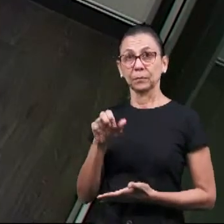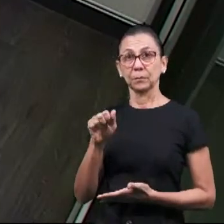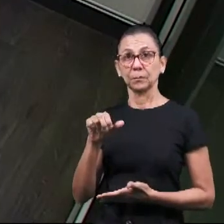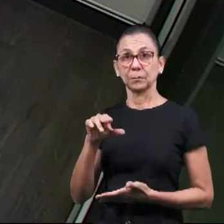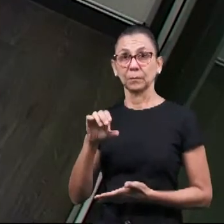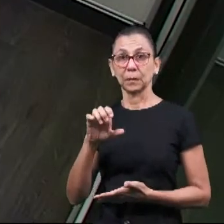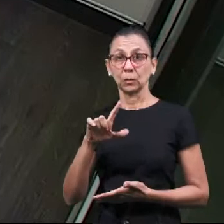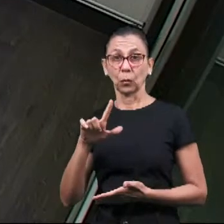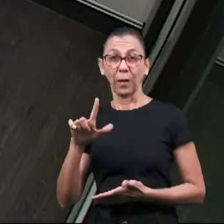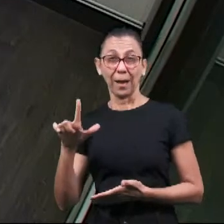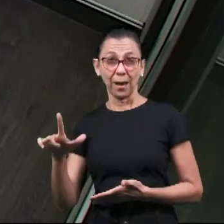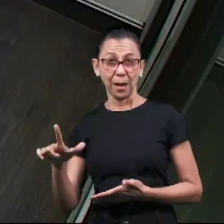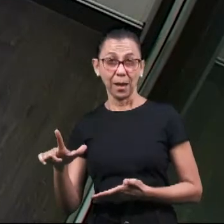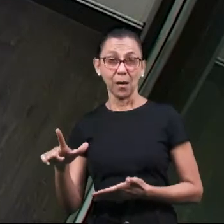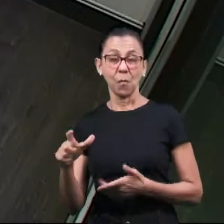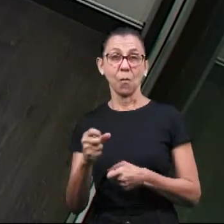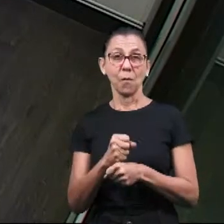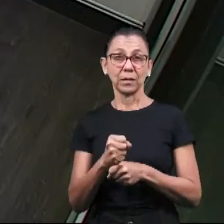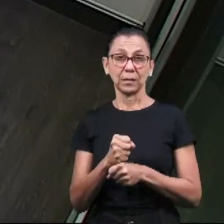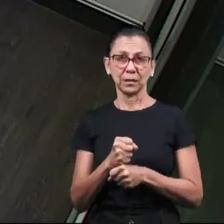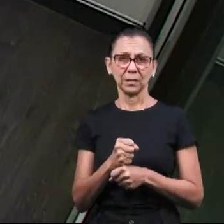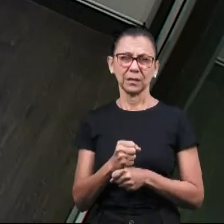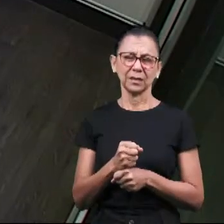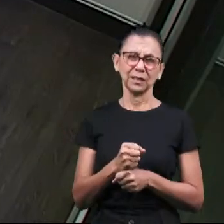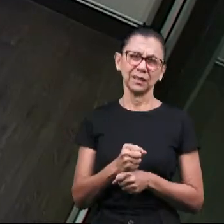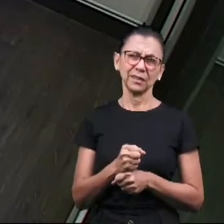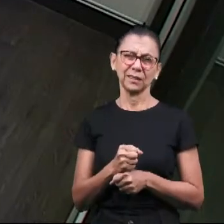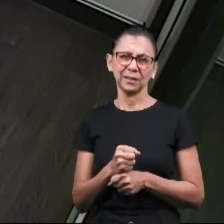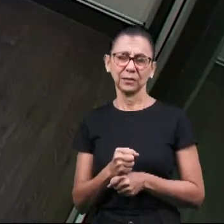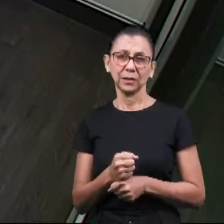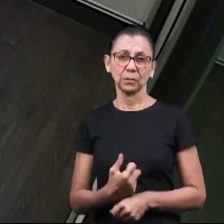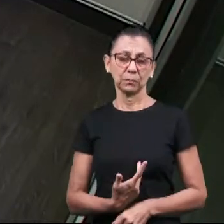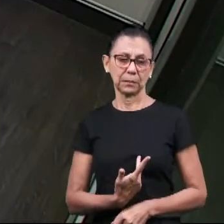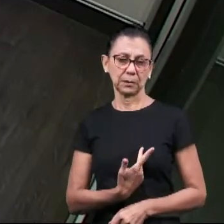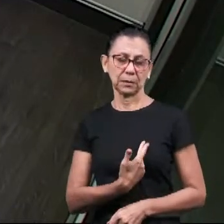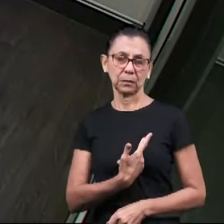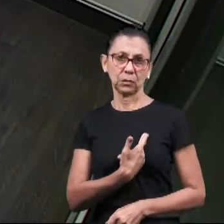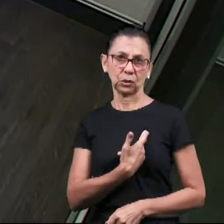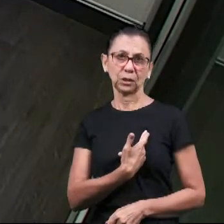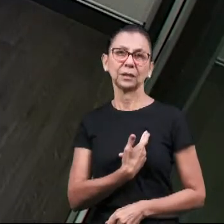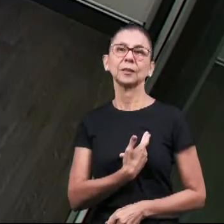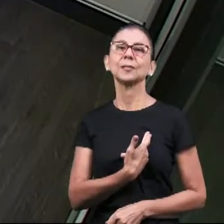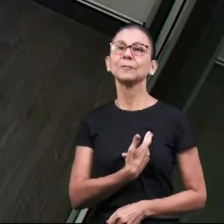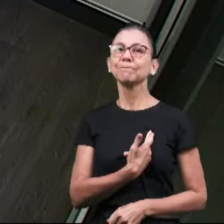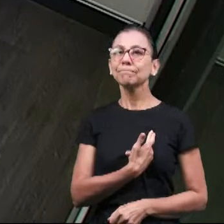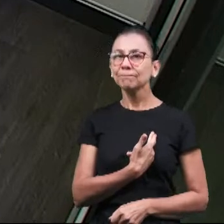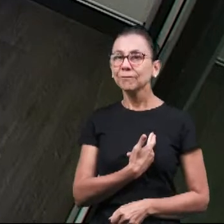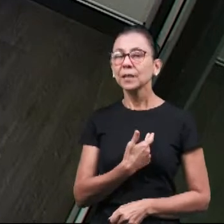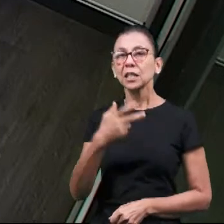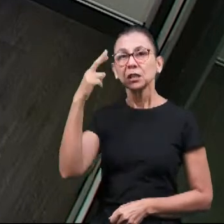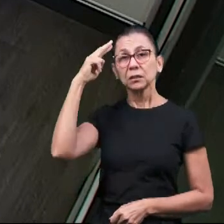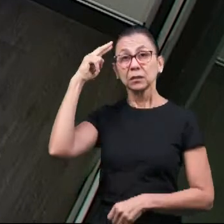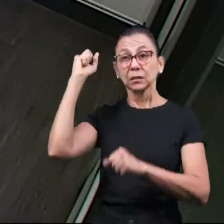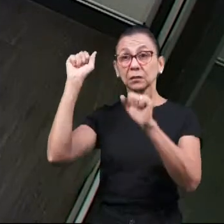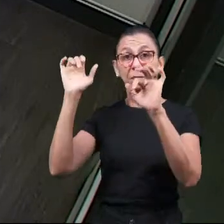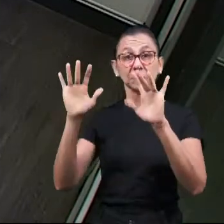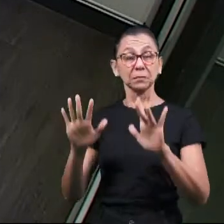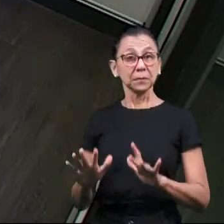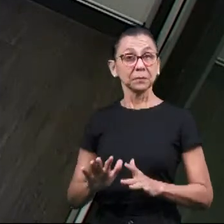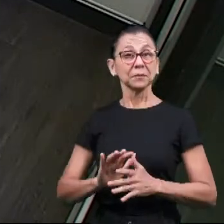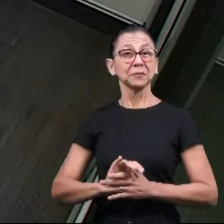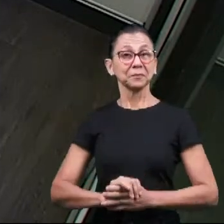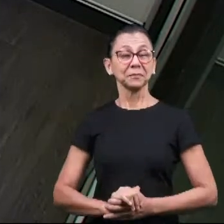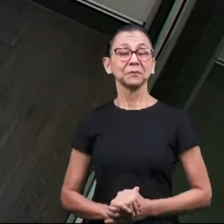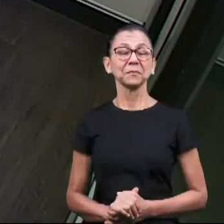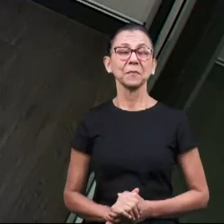uma cirurgia neste ano, mas nós vamos comentar isso mais tarde, daqui a pouquinho. Uma bênção que ele recebeu, um livramento de Deus da parte do Senhor,